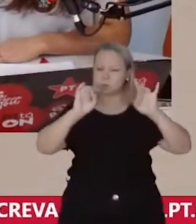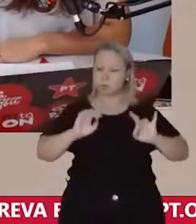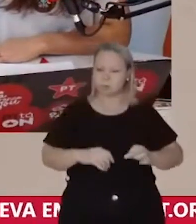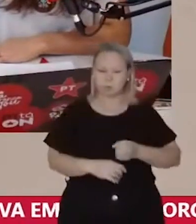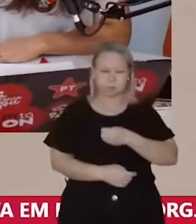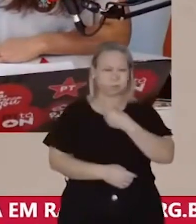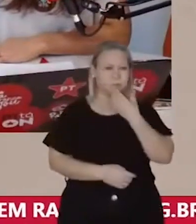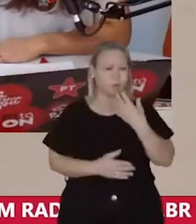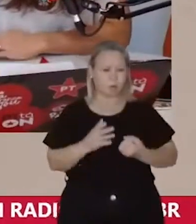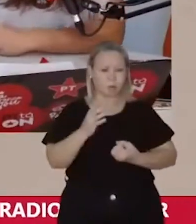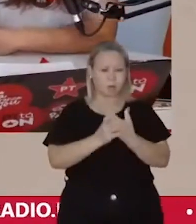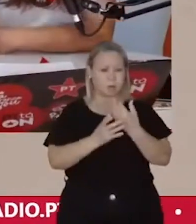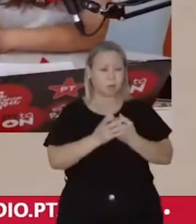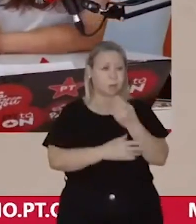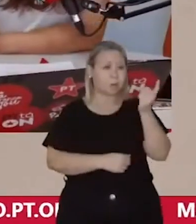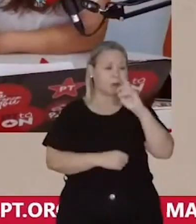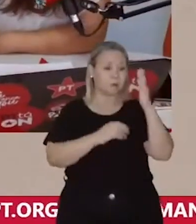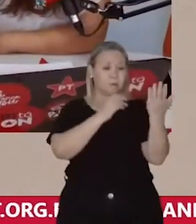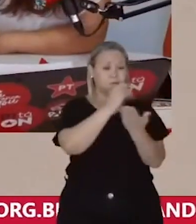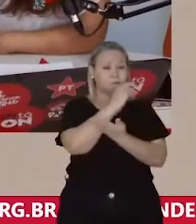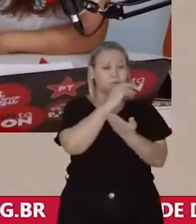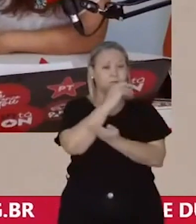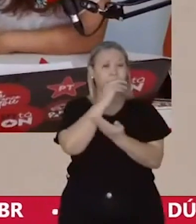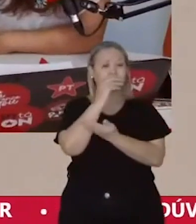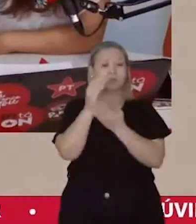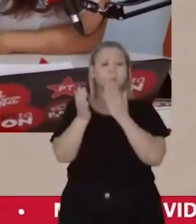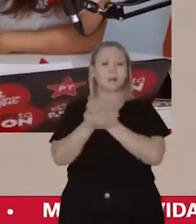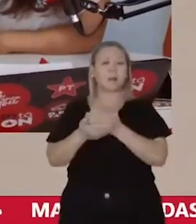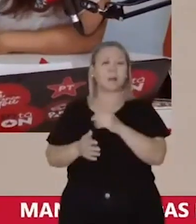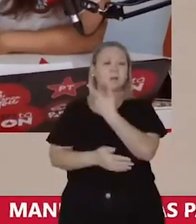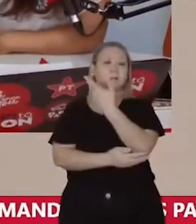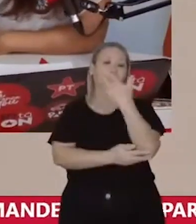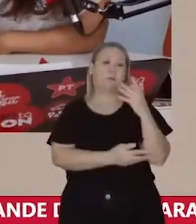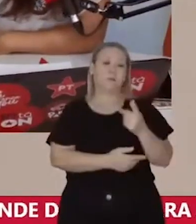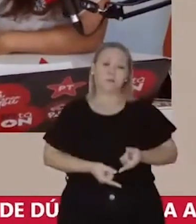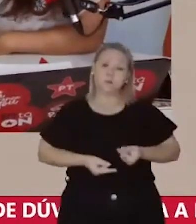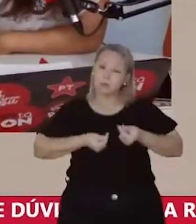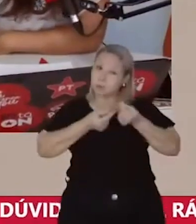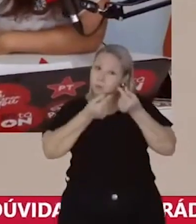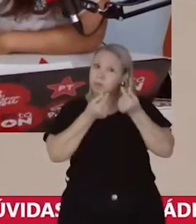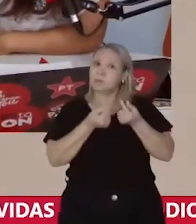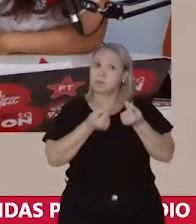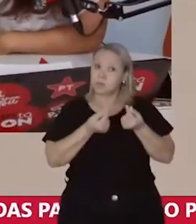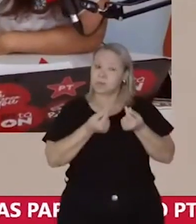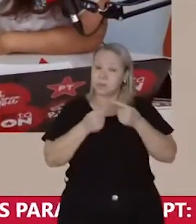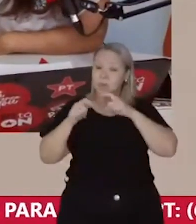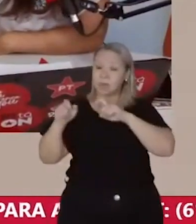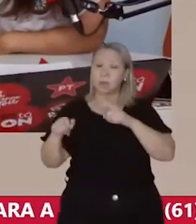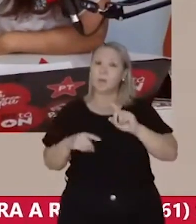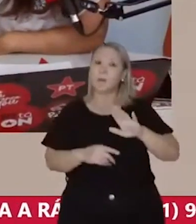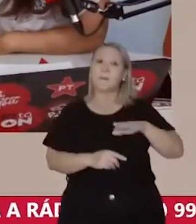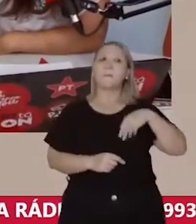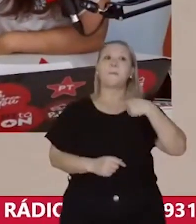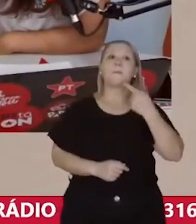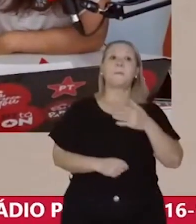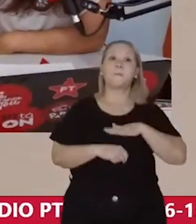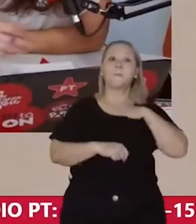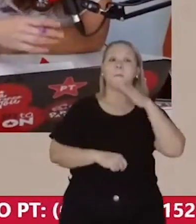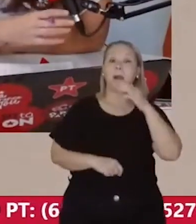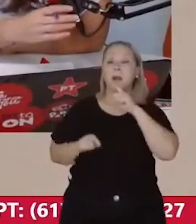que não destroem a floresta e que são até mais rentáveis, dão até mais dinheiro do que o agronegócio.